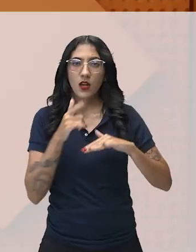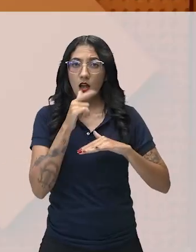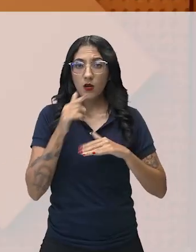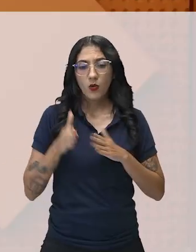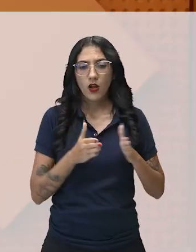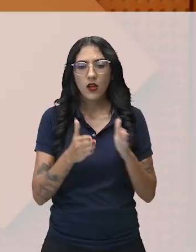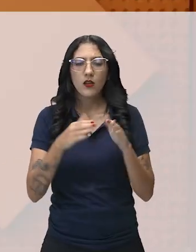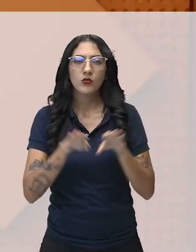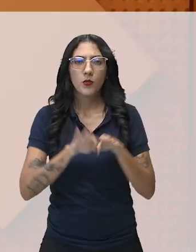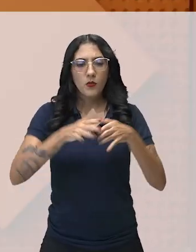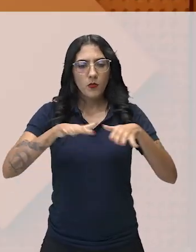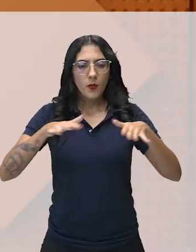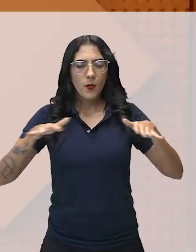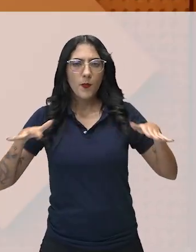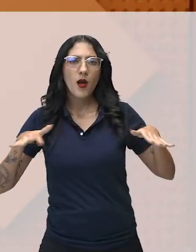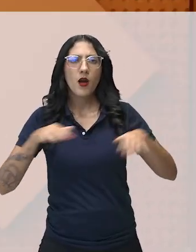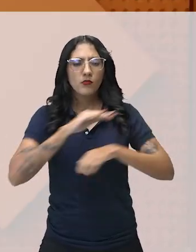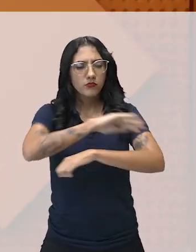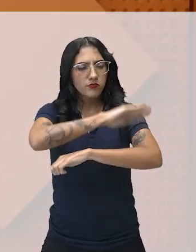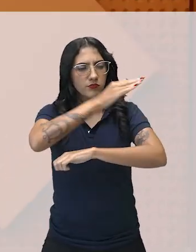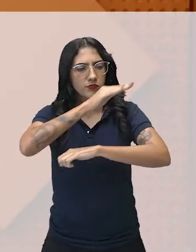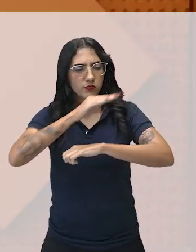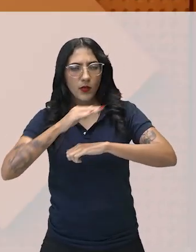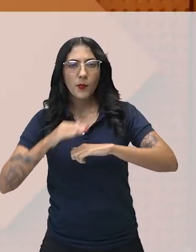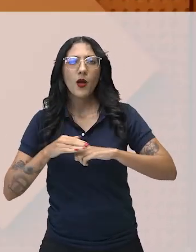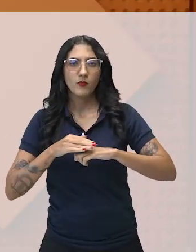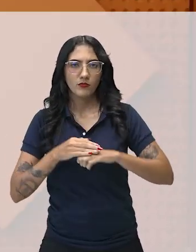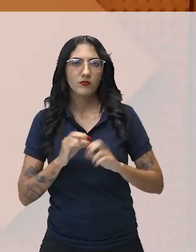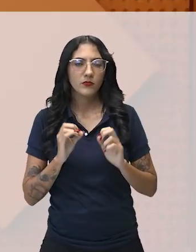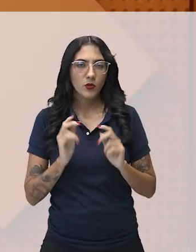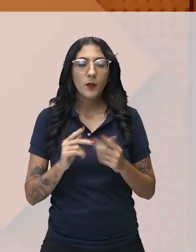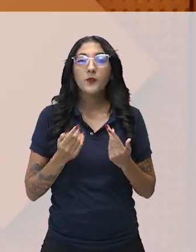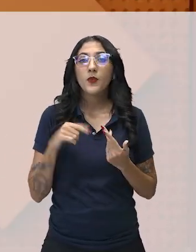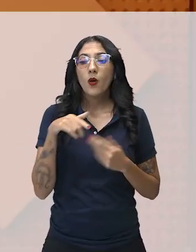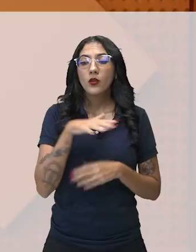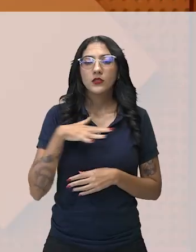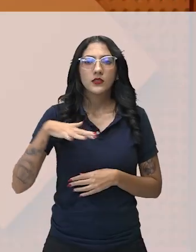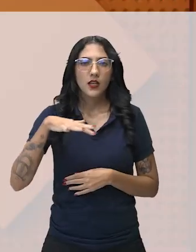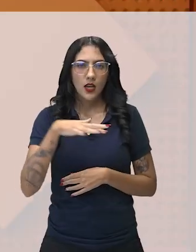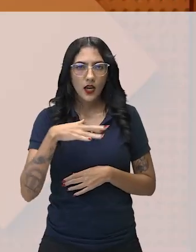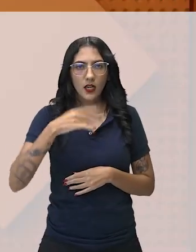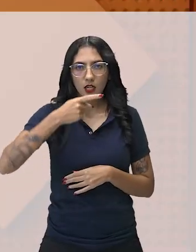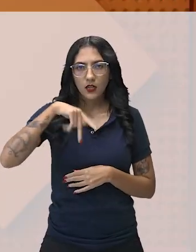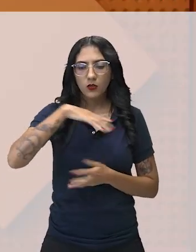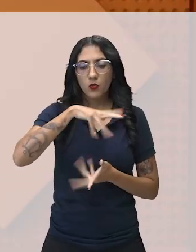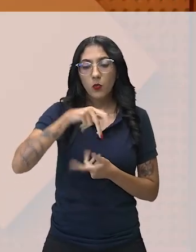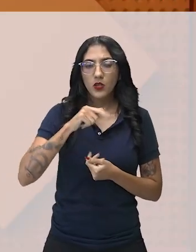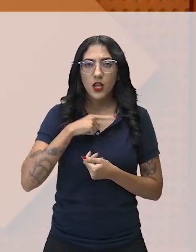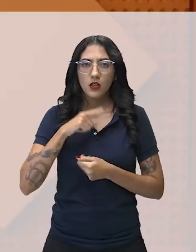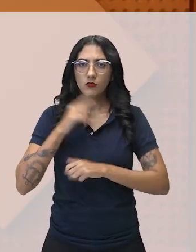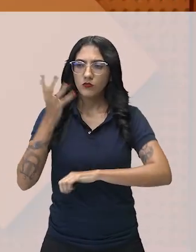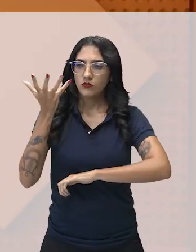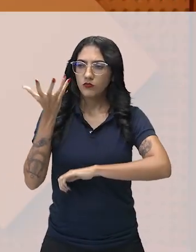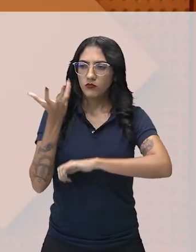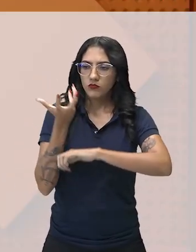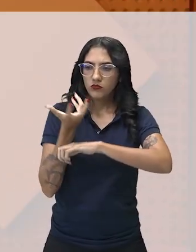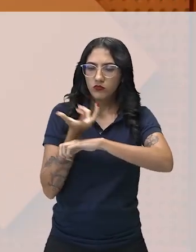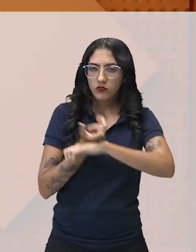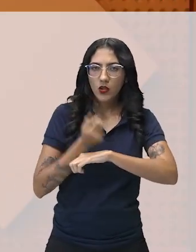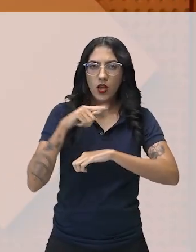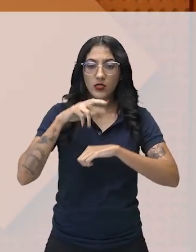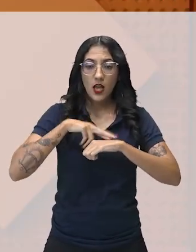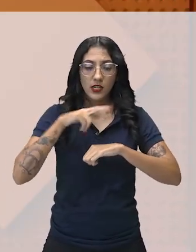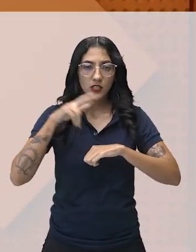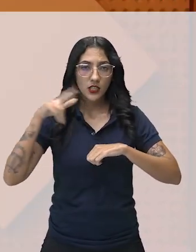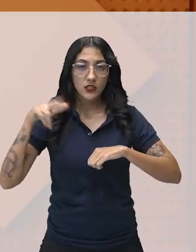os oceanos, as montanhas, os mares. Essa superfície absorve essa radiação solar,